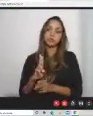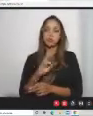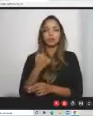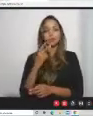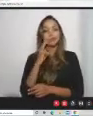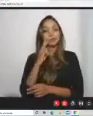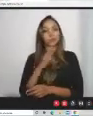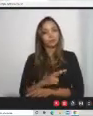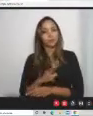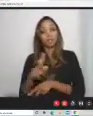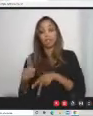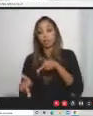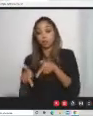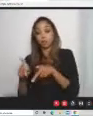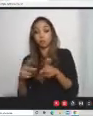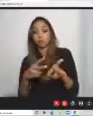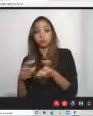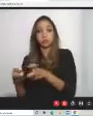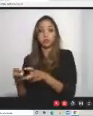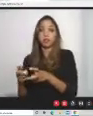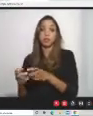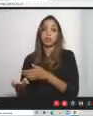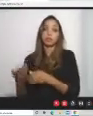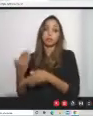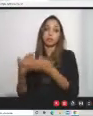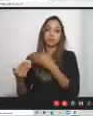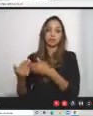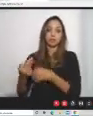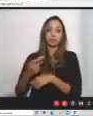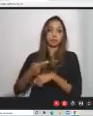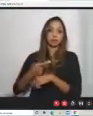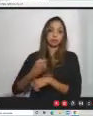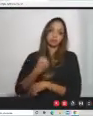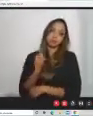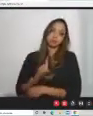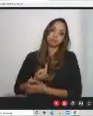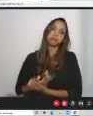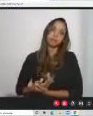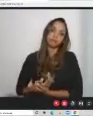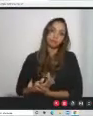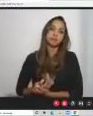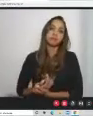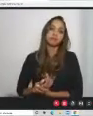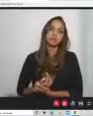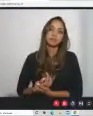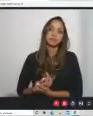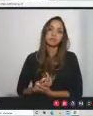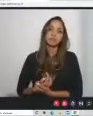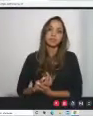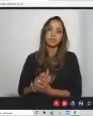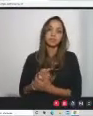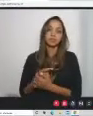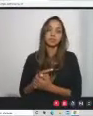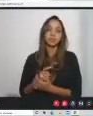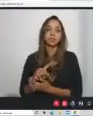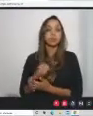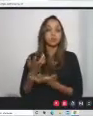vem nos procurar, pois é o principal objetivo, né? Para que eles tenham esse sistema, esse